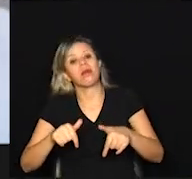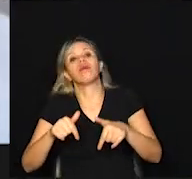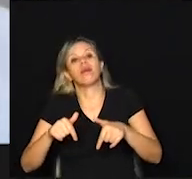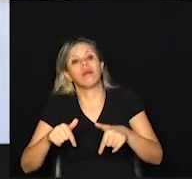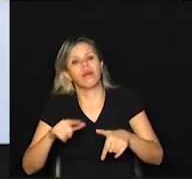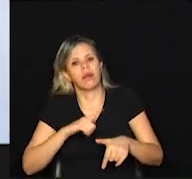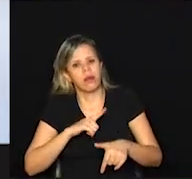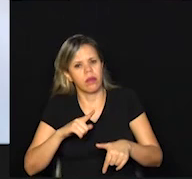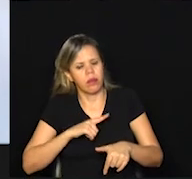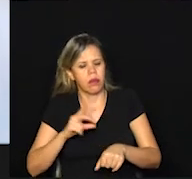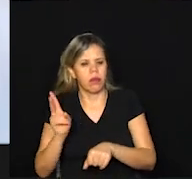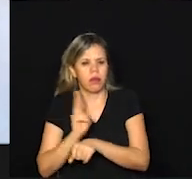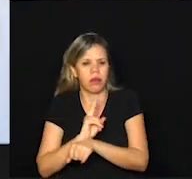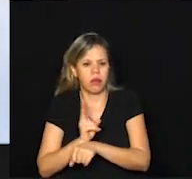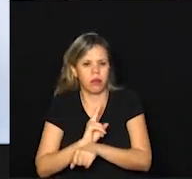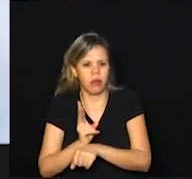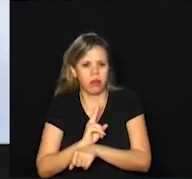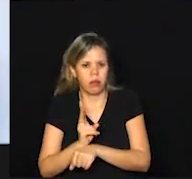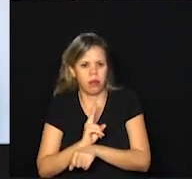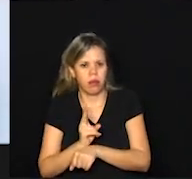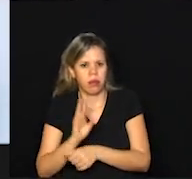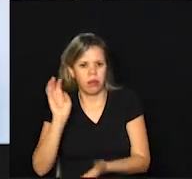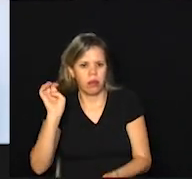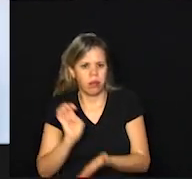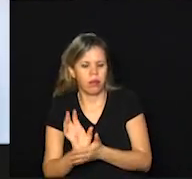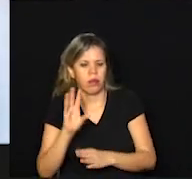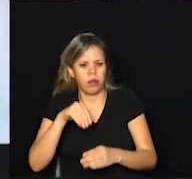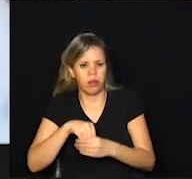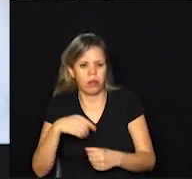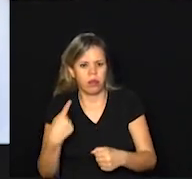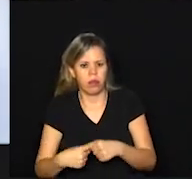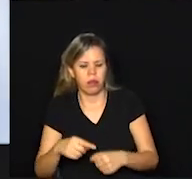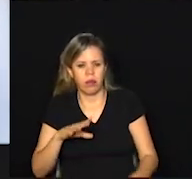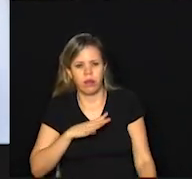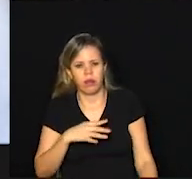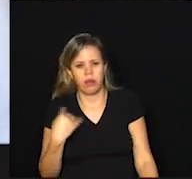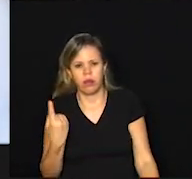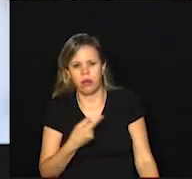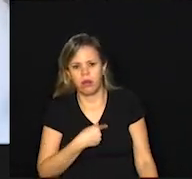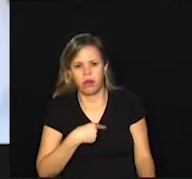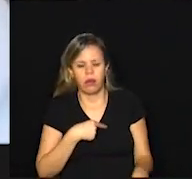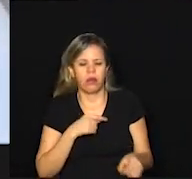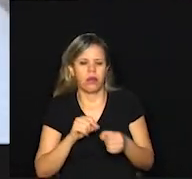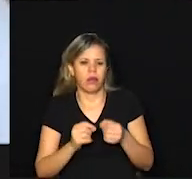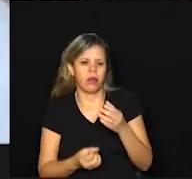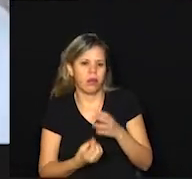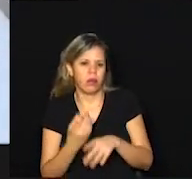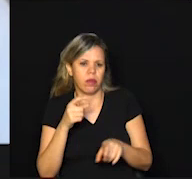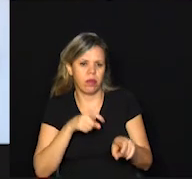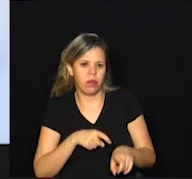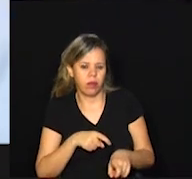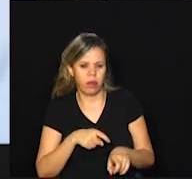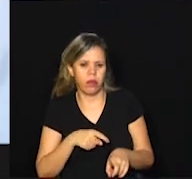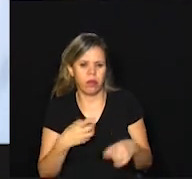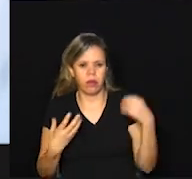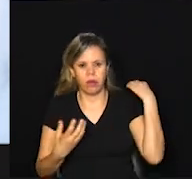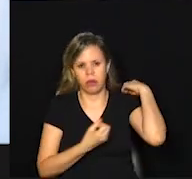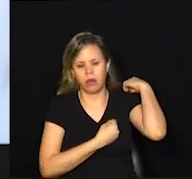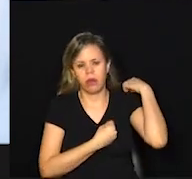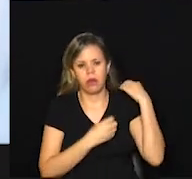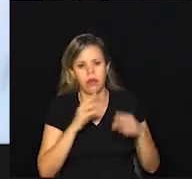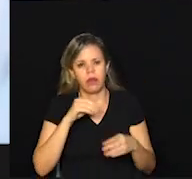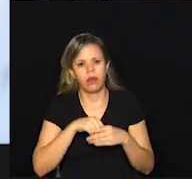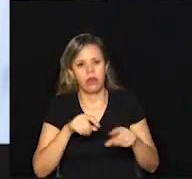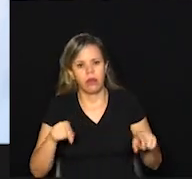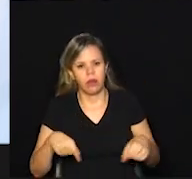ser a singularidade de ser cultivada município para que os nossos fazedores de Cultura possam ser salvaguardado